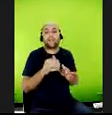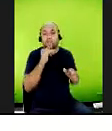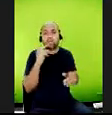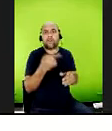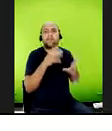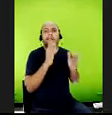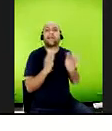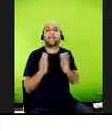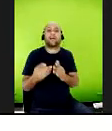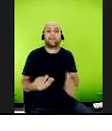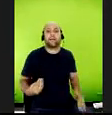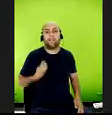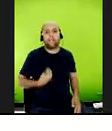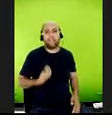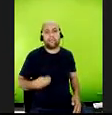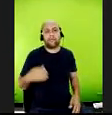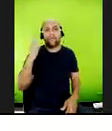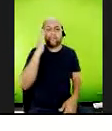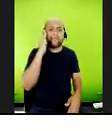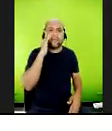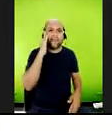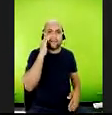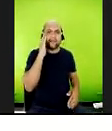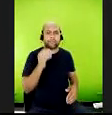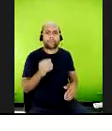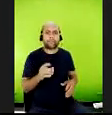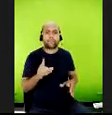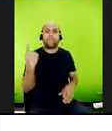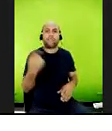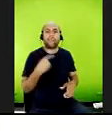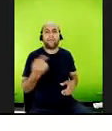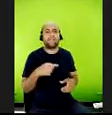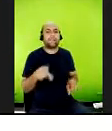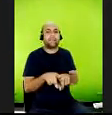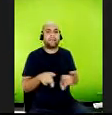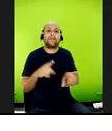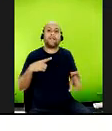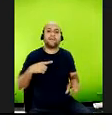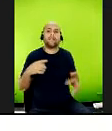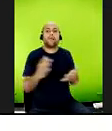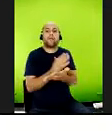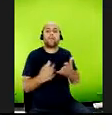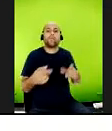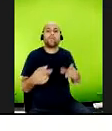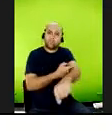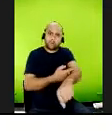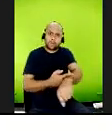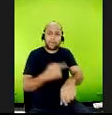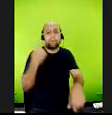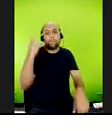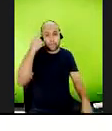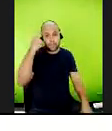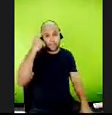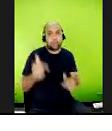forma na fase adulta de entender só que a gente acaba muitas vezes um certos comportamentos pensamentos falas e muitas